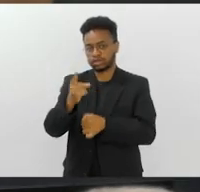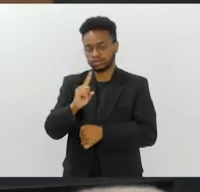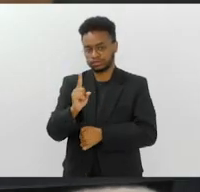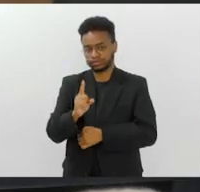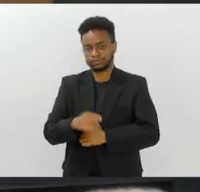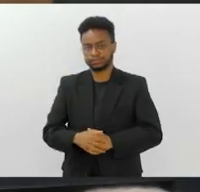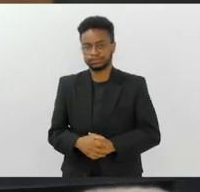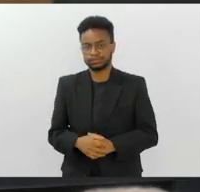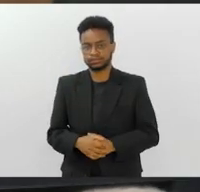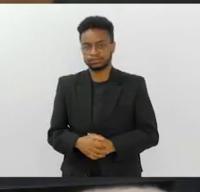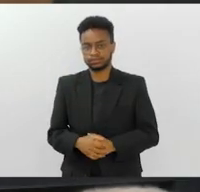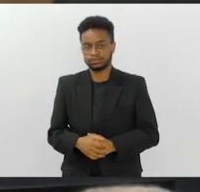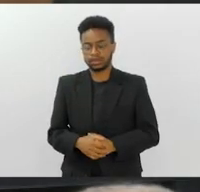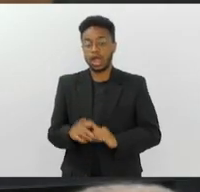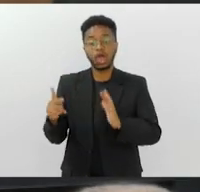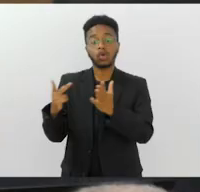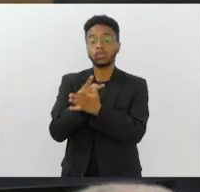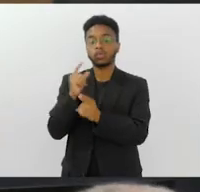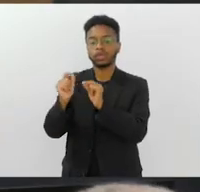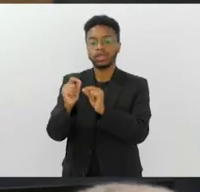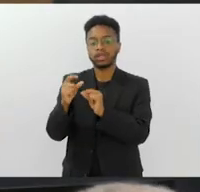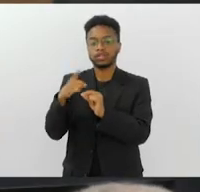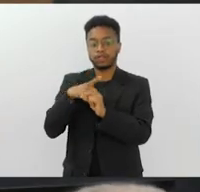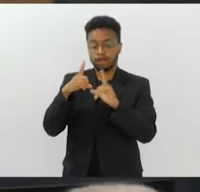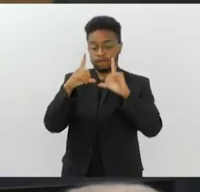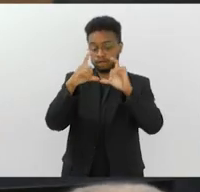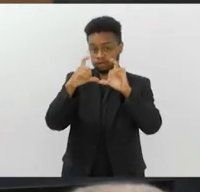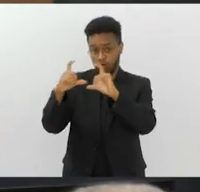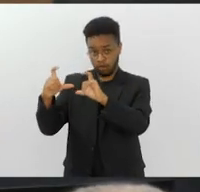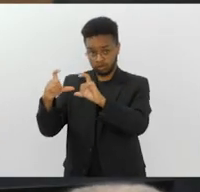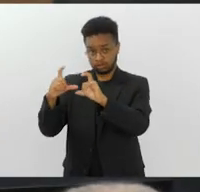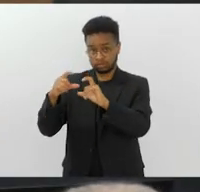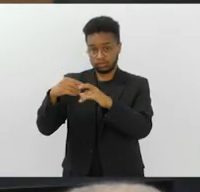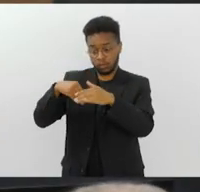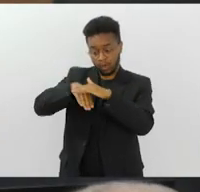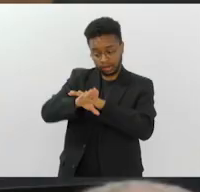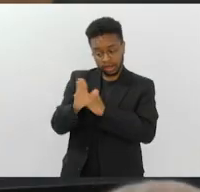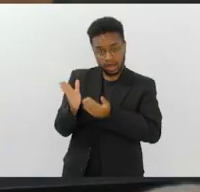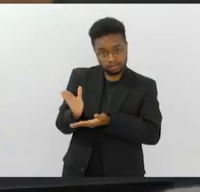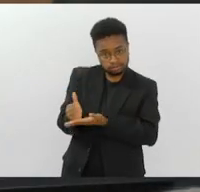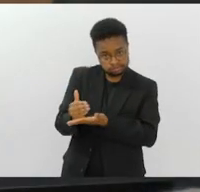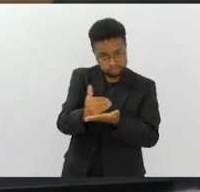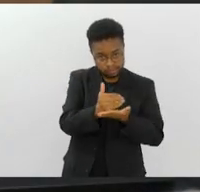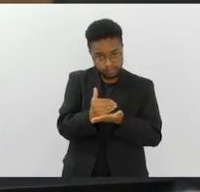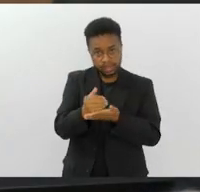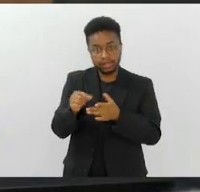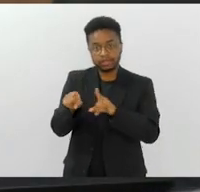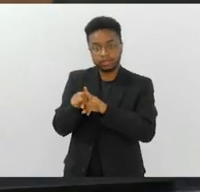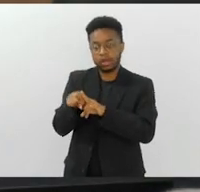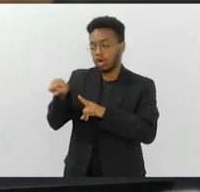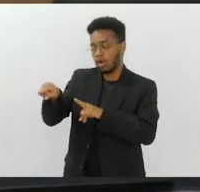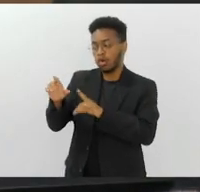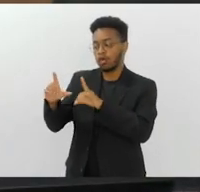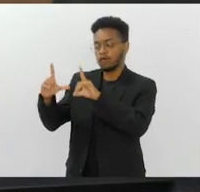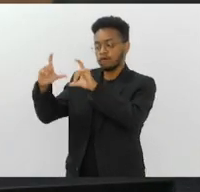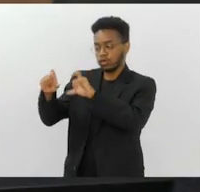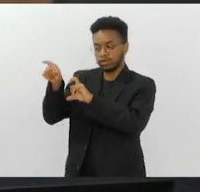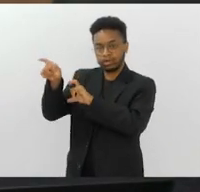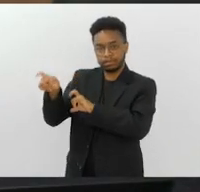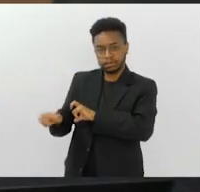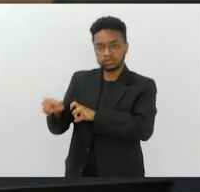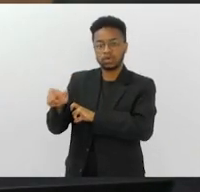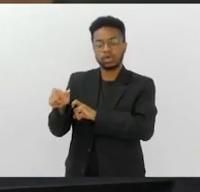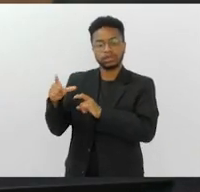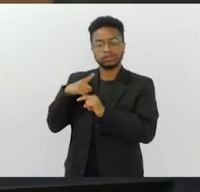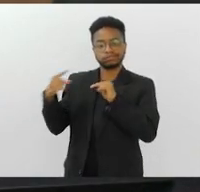Artificial Ele simplesmente compara fotos com uma base de dados então é como no controle de acesso do nossos condomínios nas